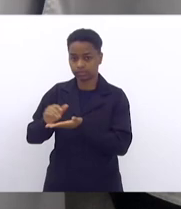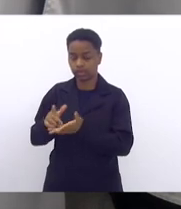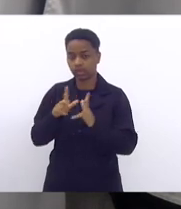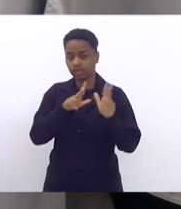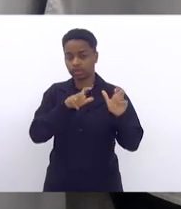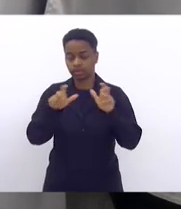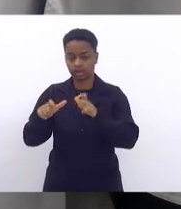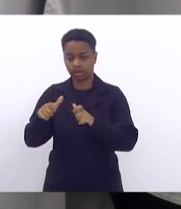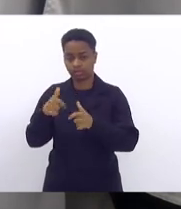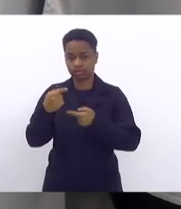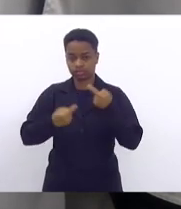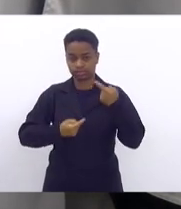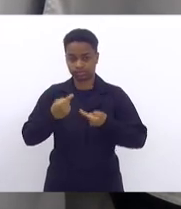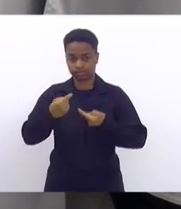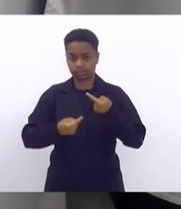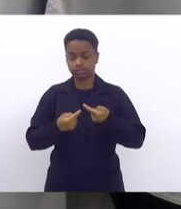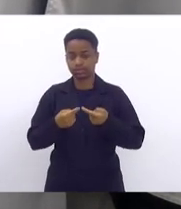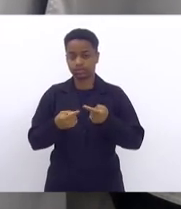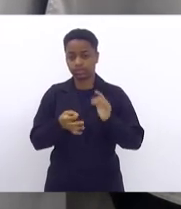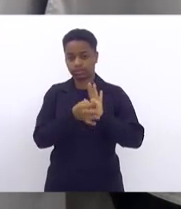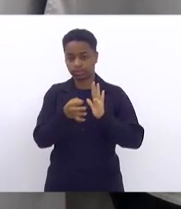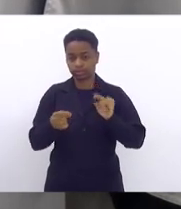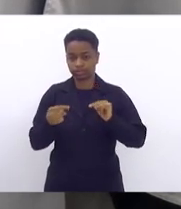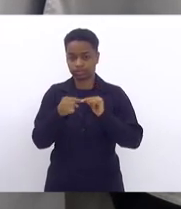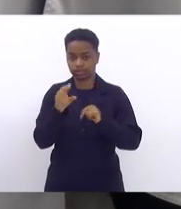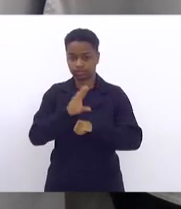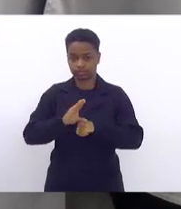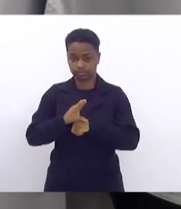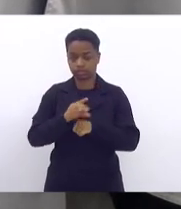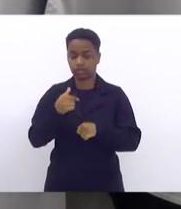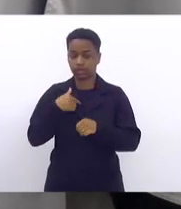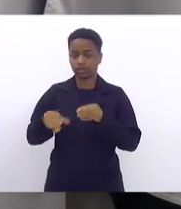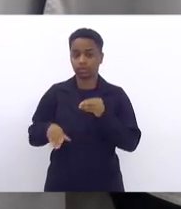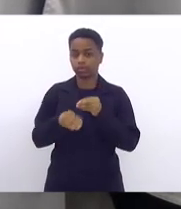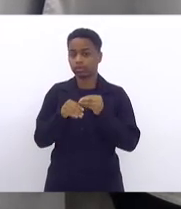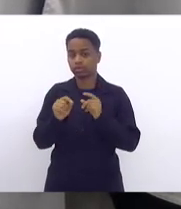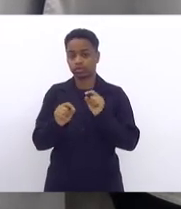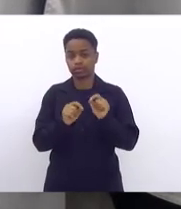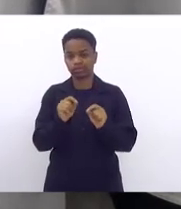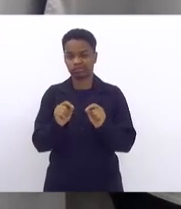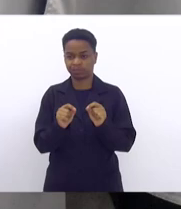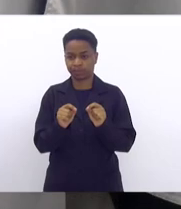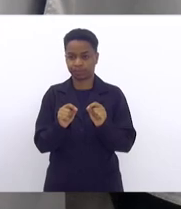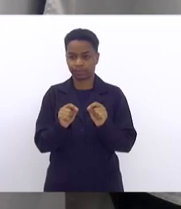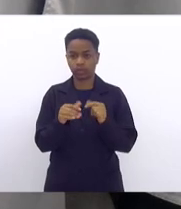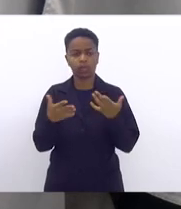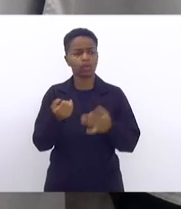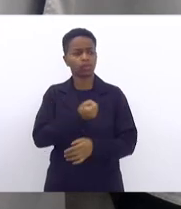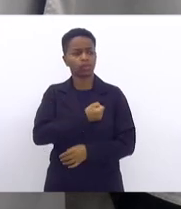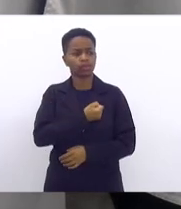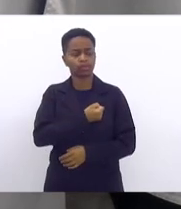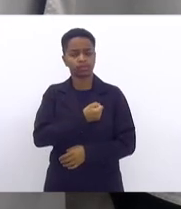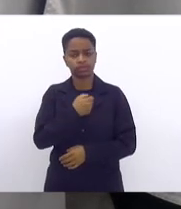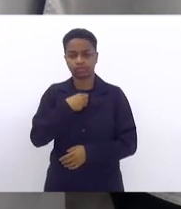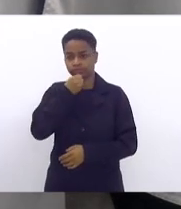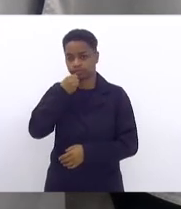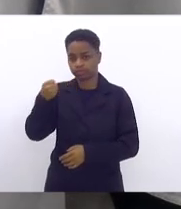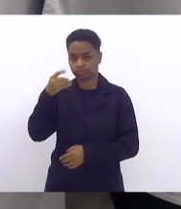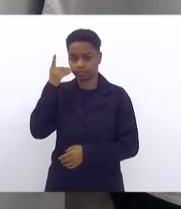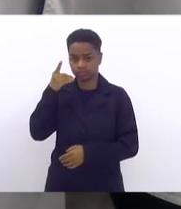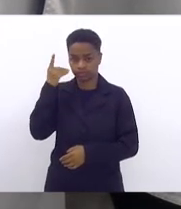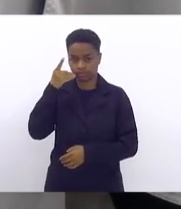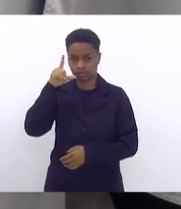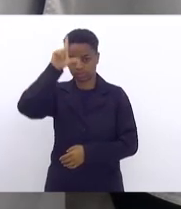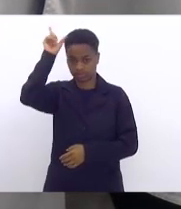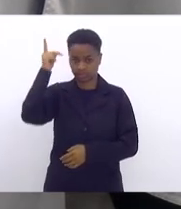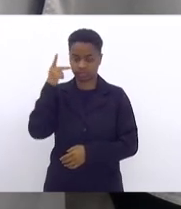menciona. O parecer é pela constitucionalidade, e aqui faço um adendo ao parecer. Qual que é o item parecer, da pauta? Vou passar a palavra ao deputado Luiz Paulo em discussão.